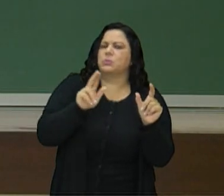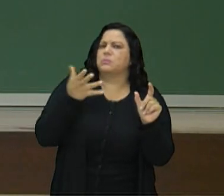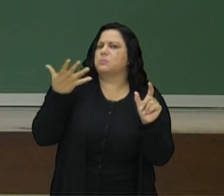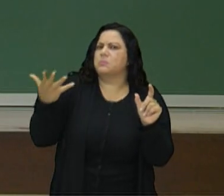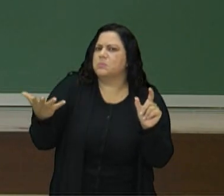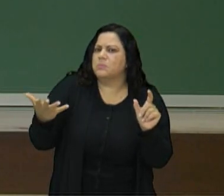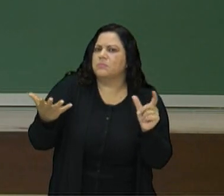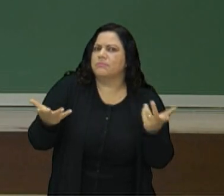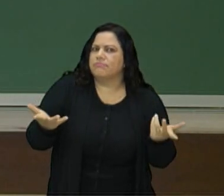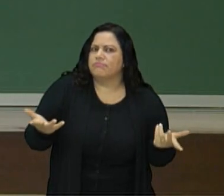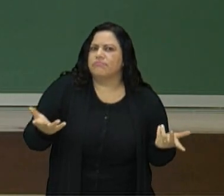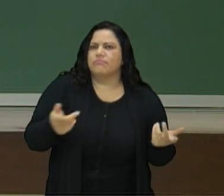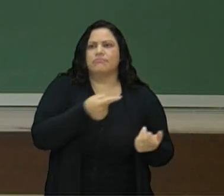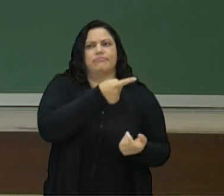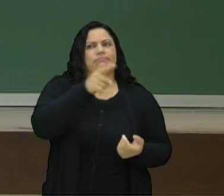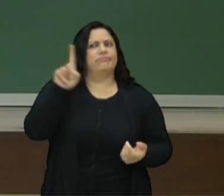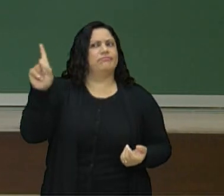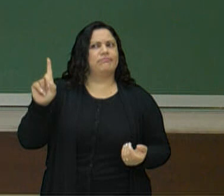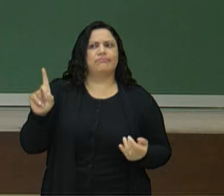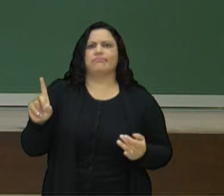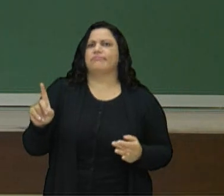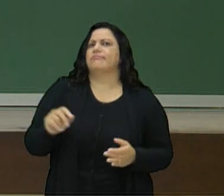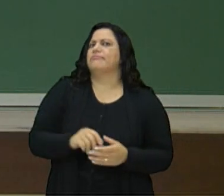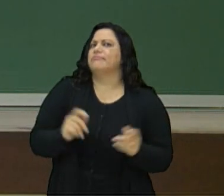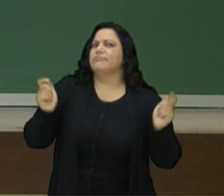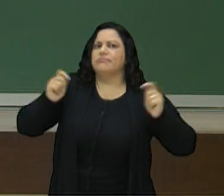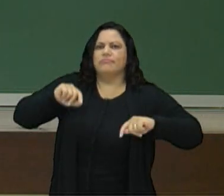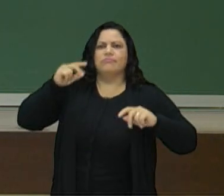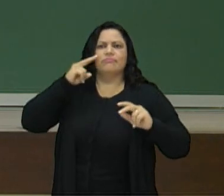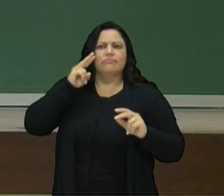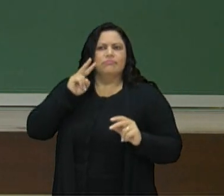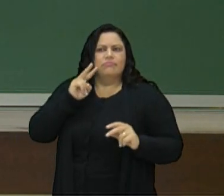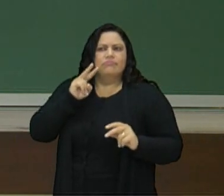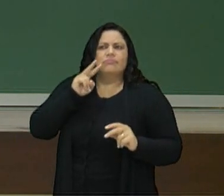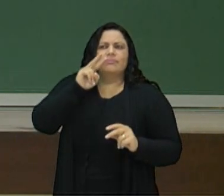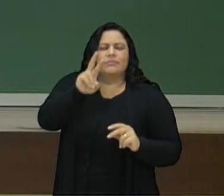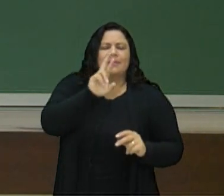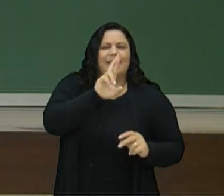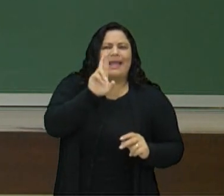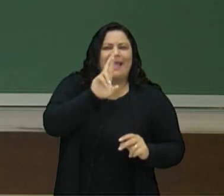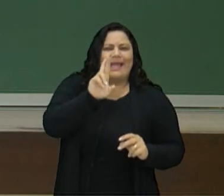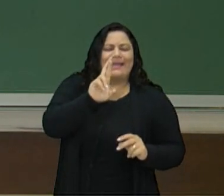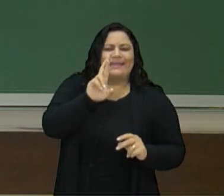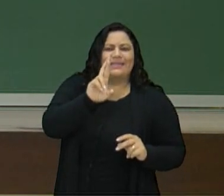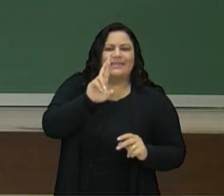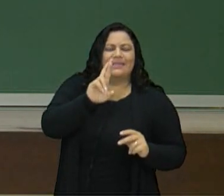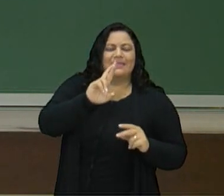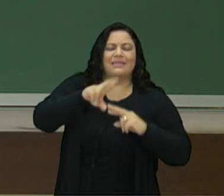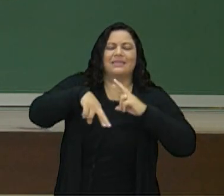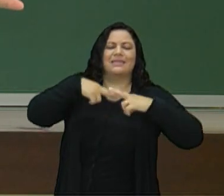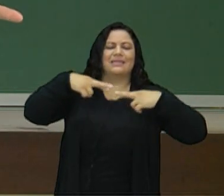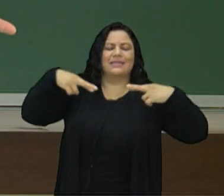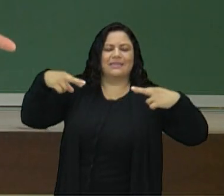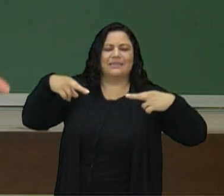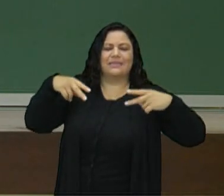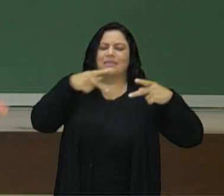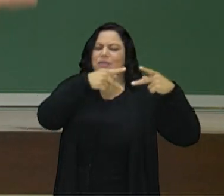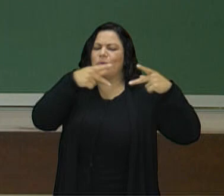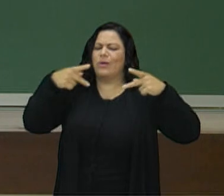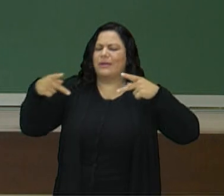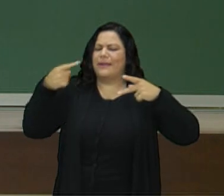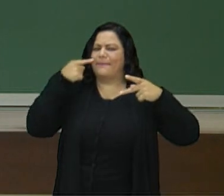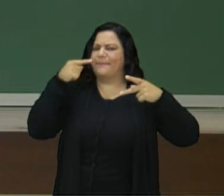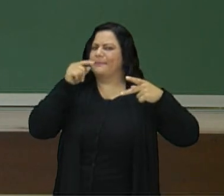nós temos uma situação onde, se eu olhar o RNA, eu conheço a proteína inteira. Se eu olhar a proteína, eu